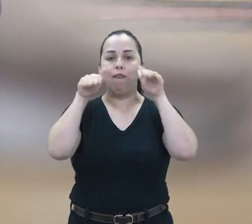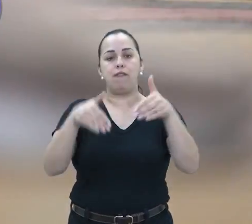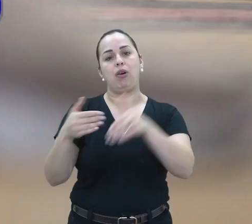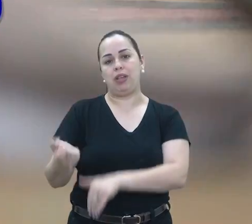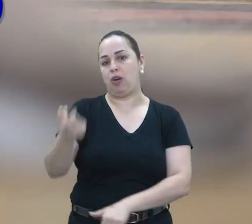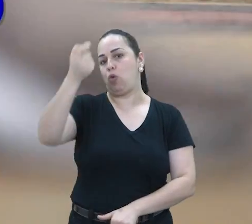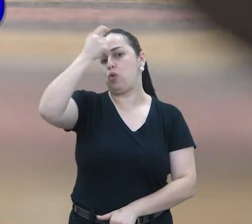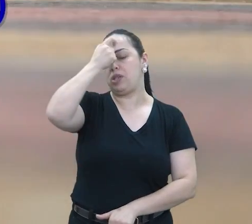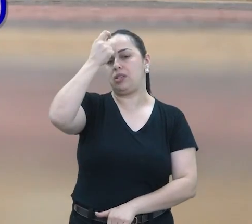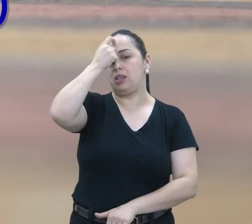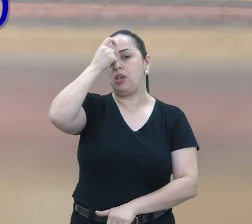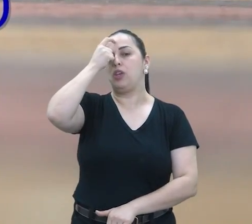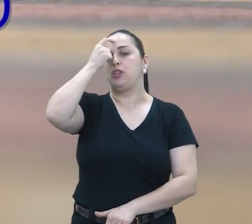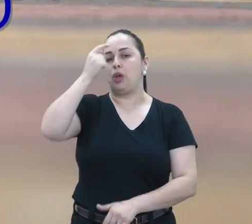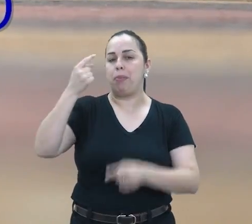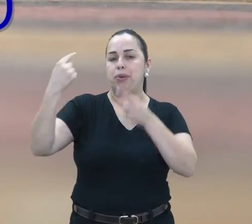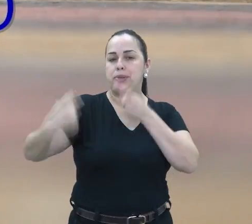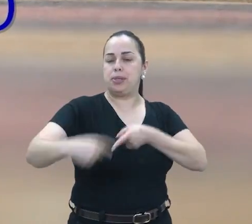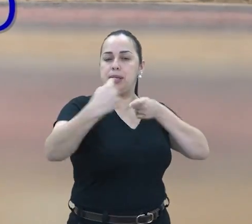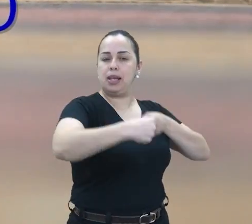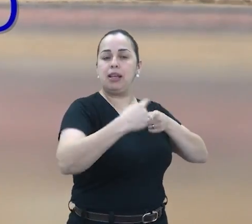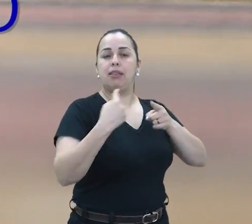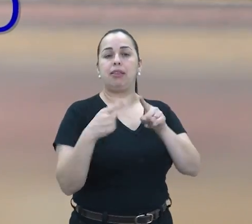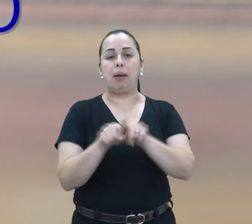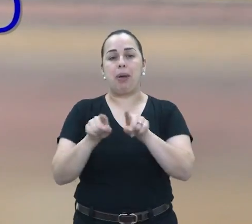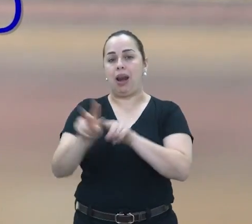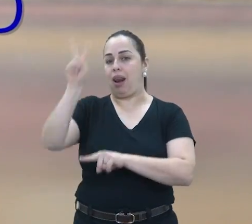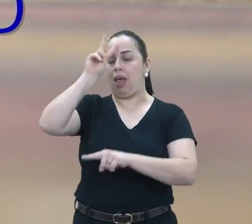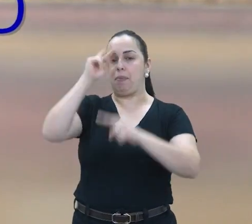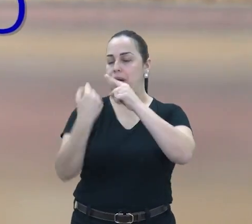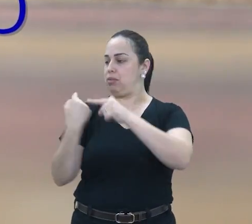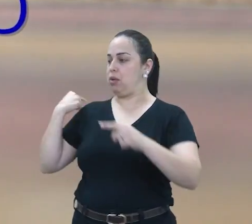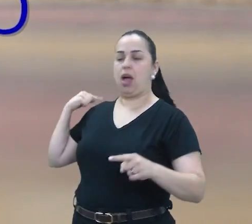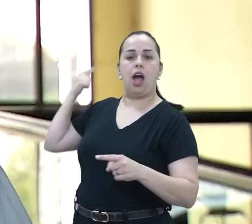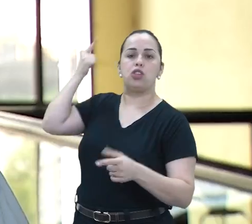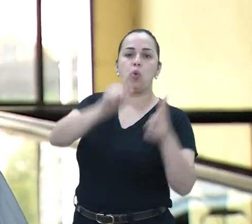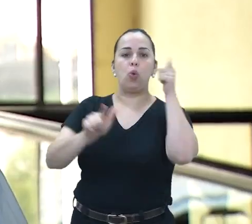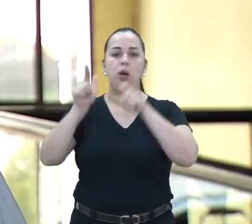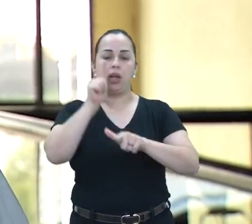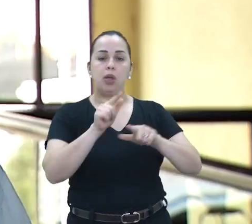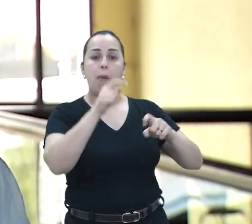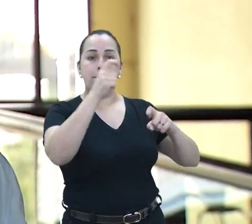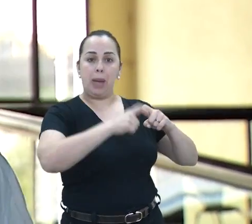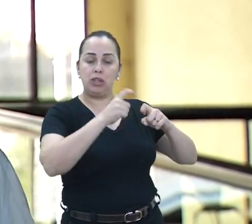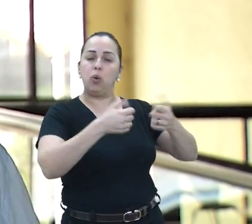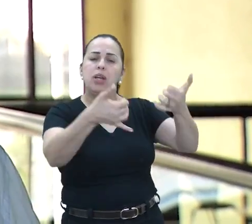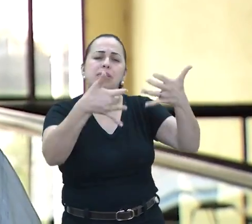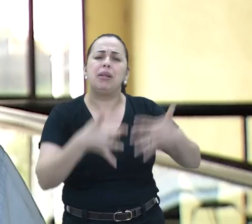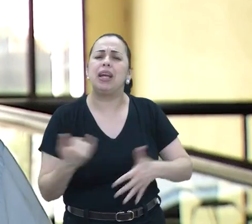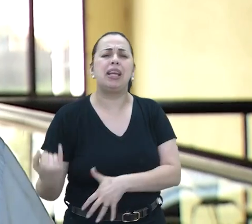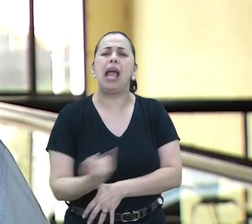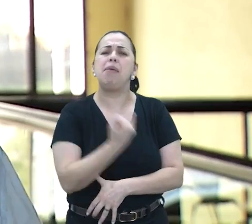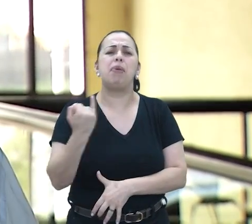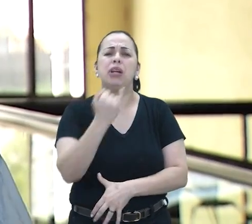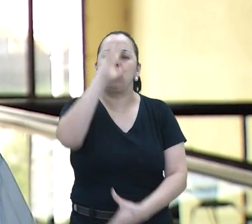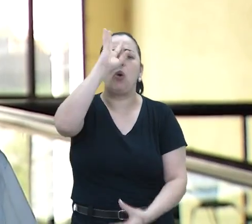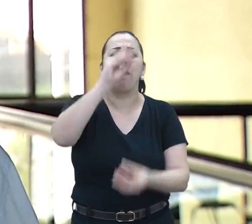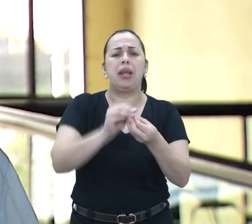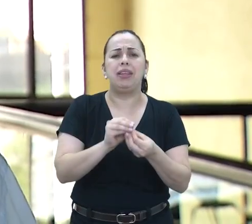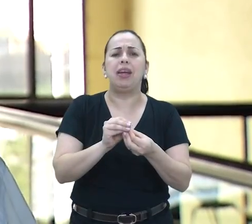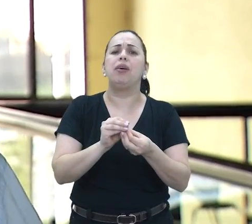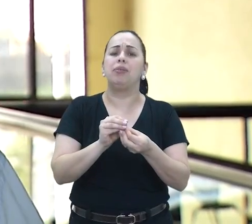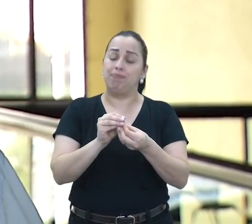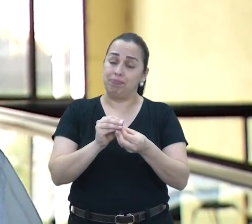que foca na conscientização sobre os desafios e as conquistas dos surdos. Esse médico explica que um passo importante